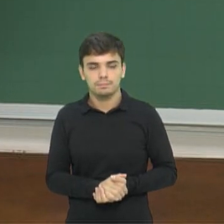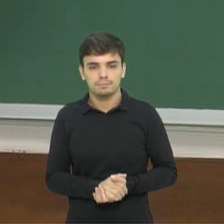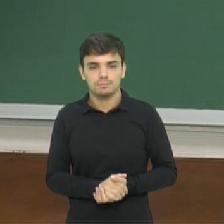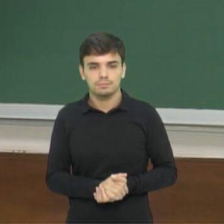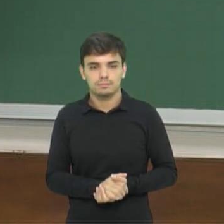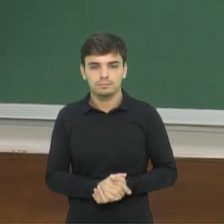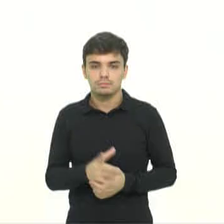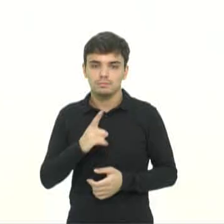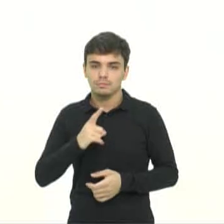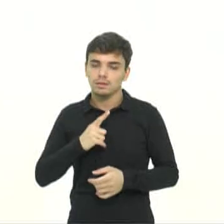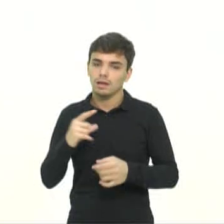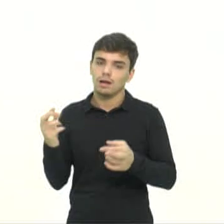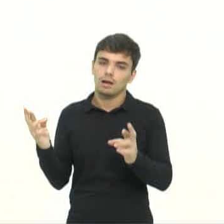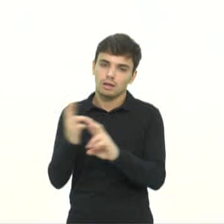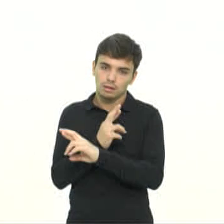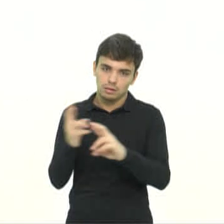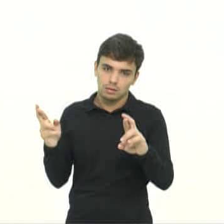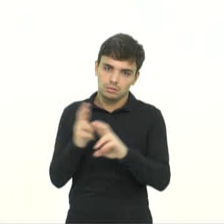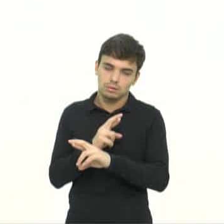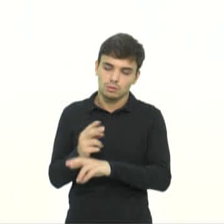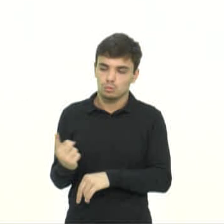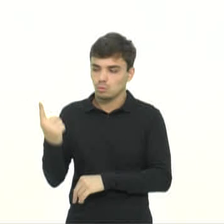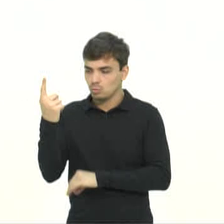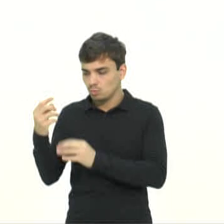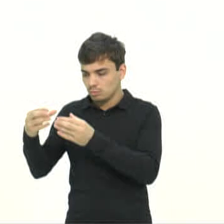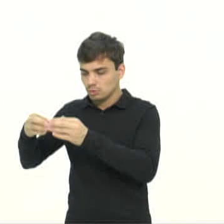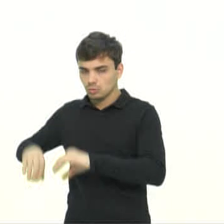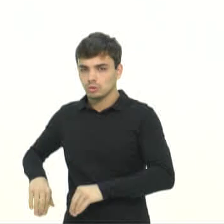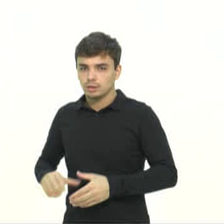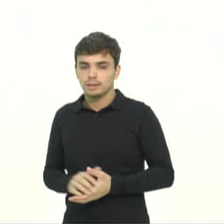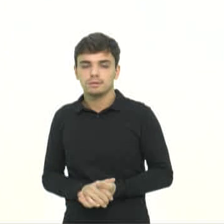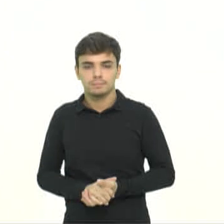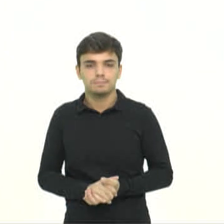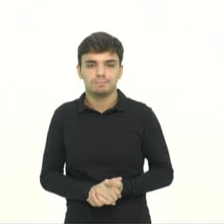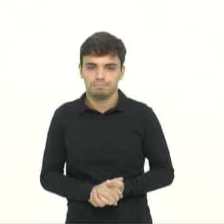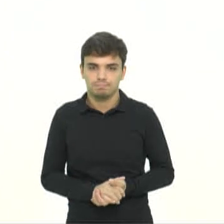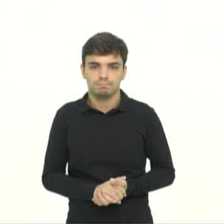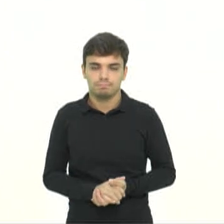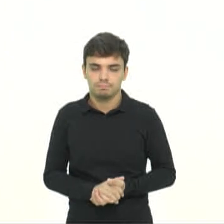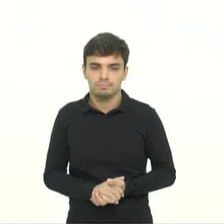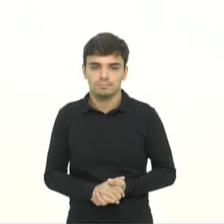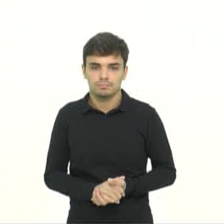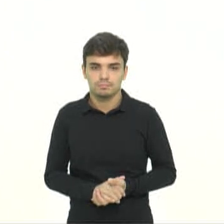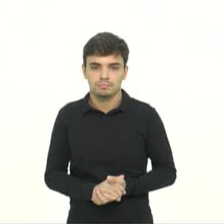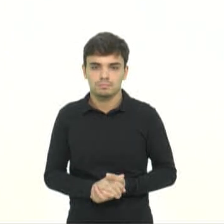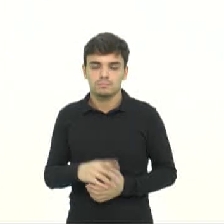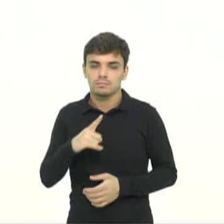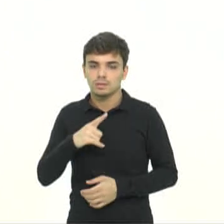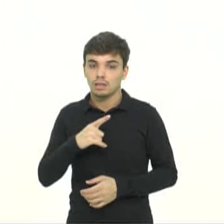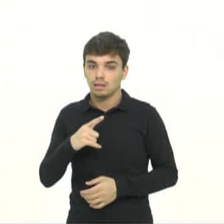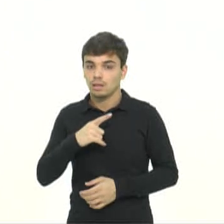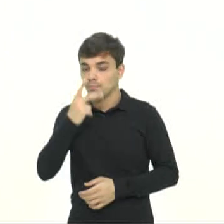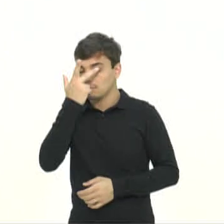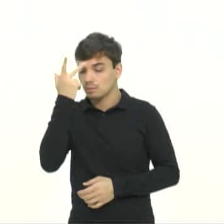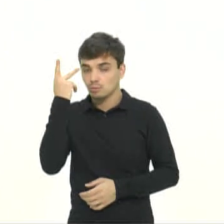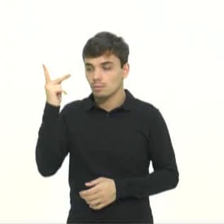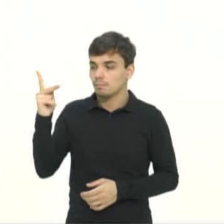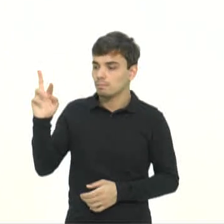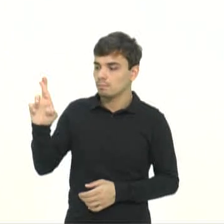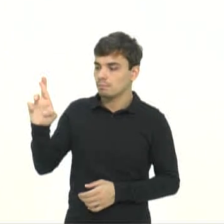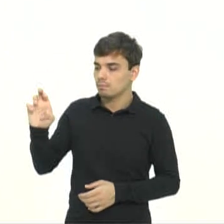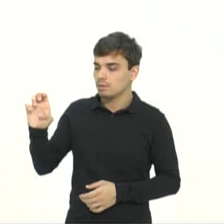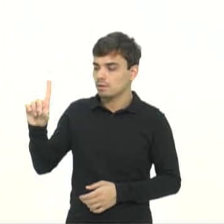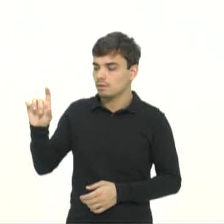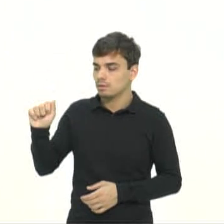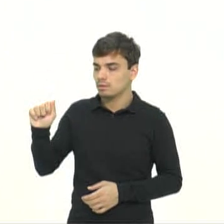relações desarmônicas, onde pelo menos um é prejudicado. Predação, o predador sai beneficiado, a presa prejudicada. Tinha